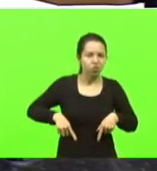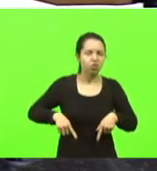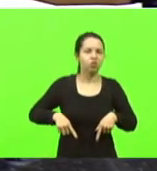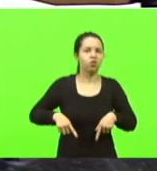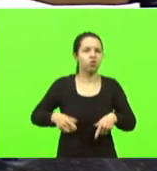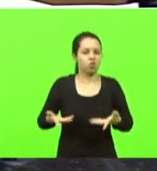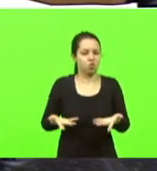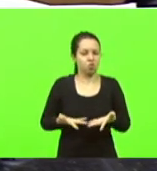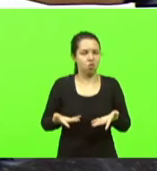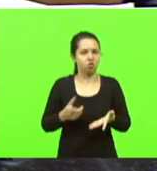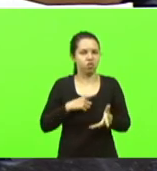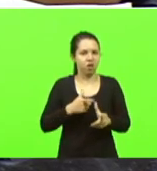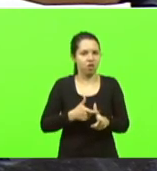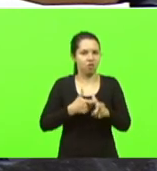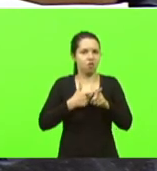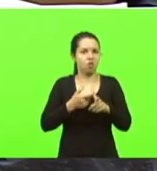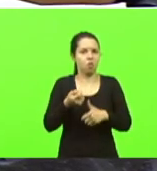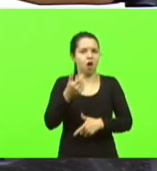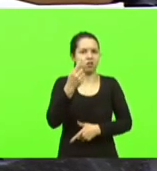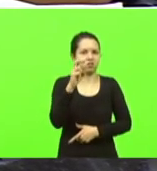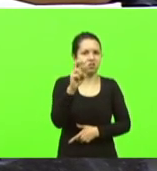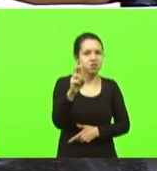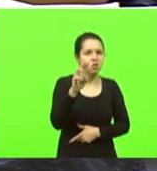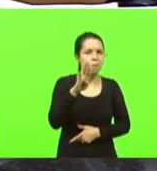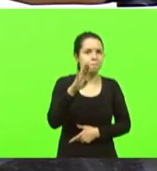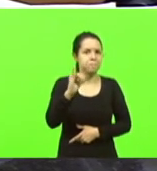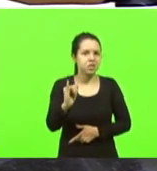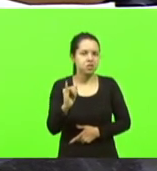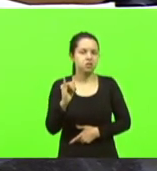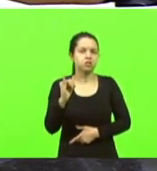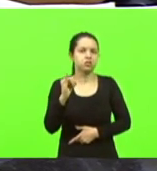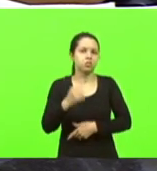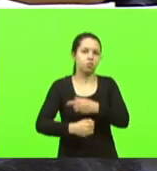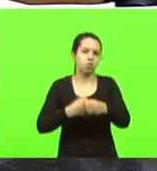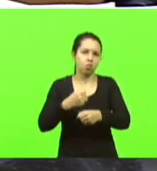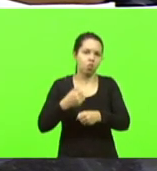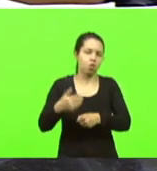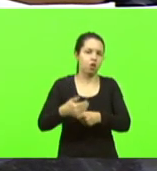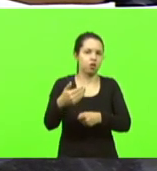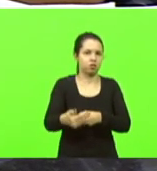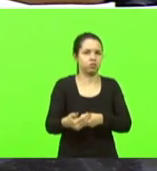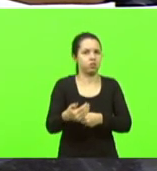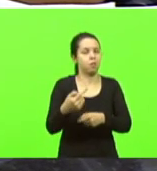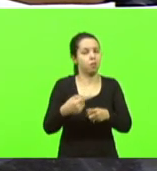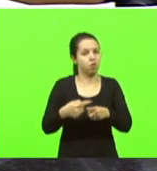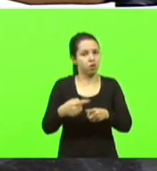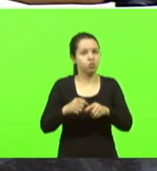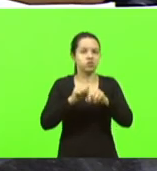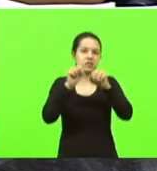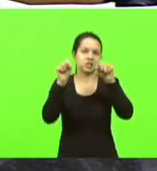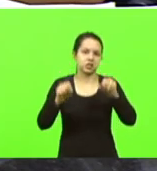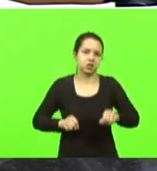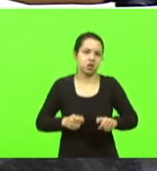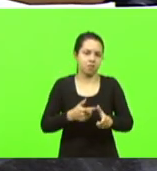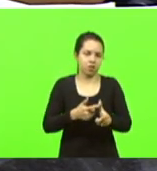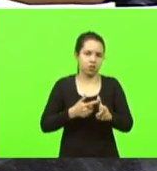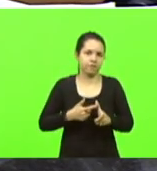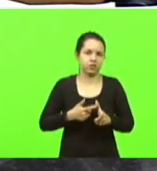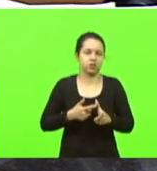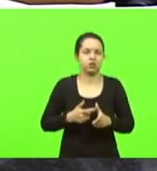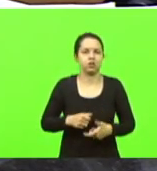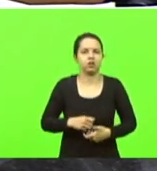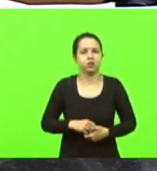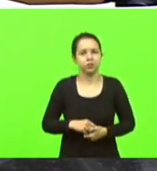temos um défice aí de quase cinco bilhões por ano é porque o sistema é deficitário mas esse